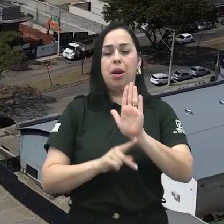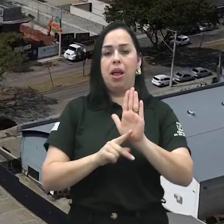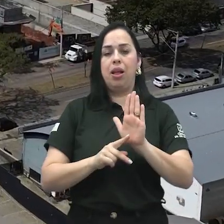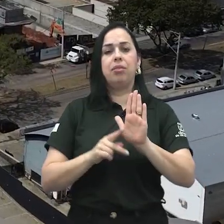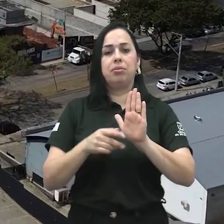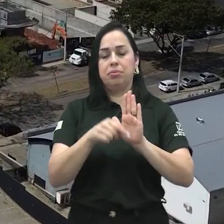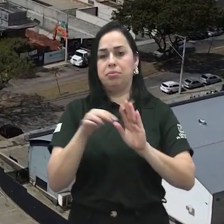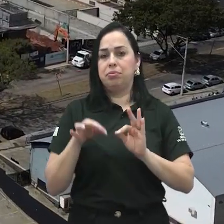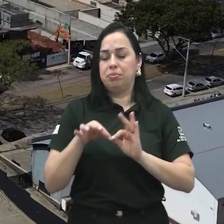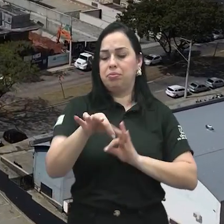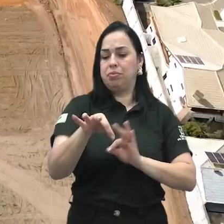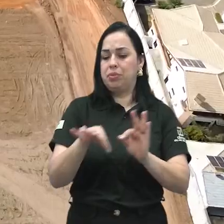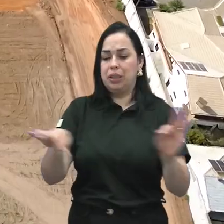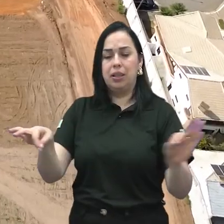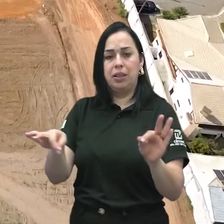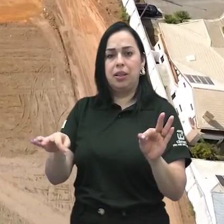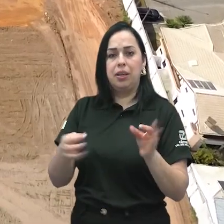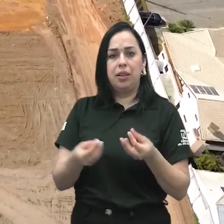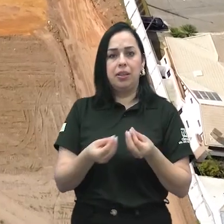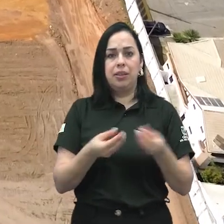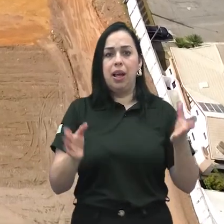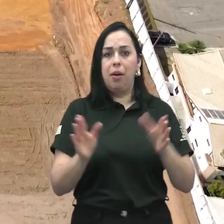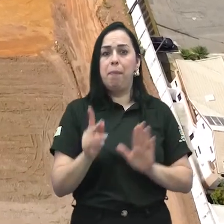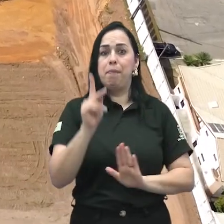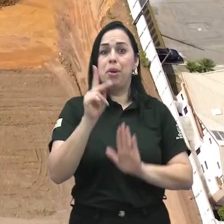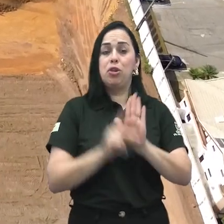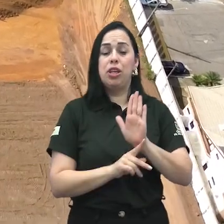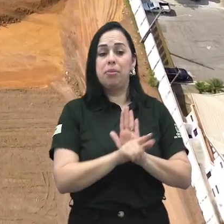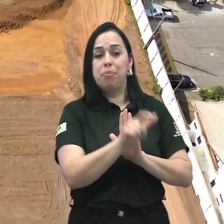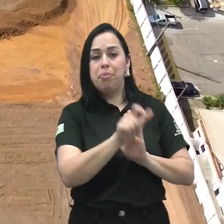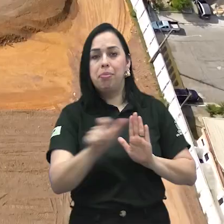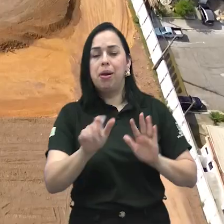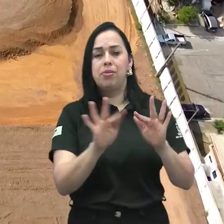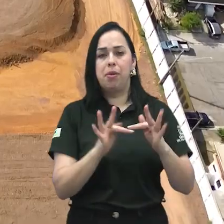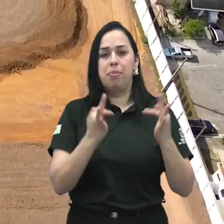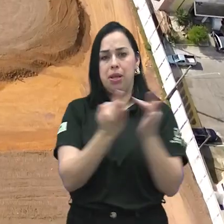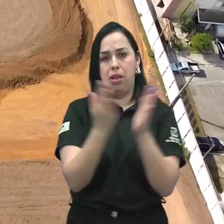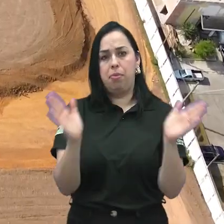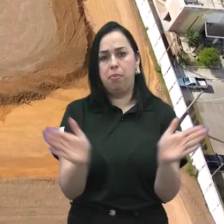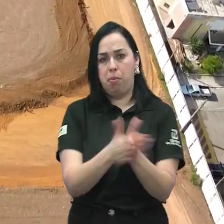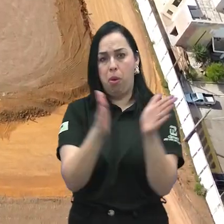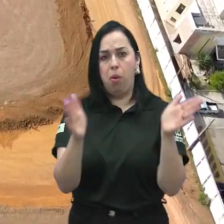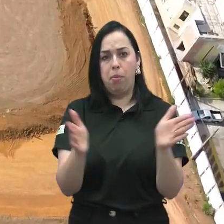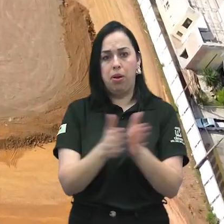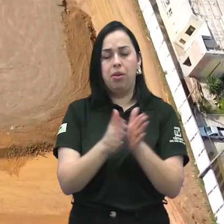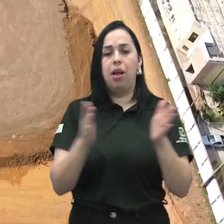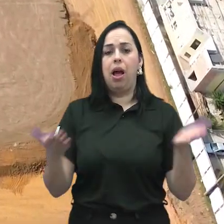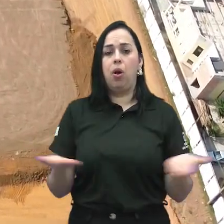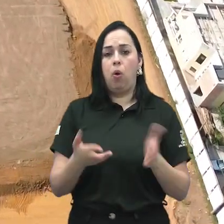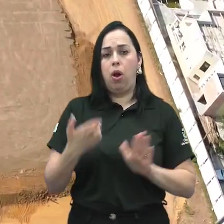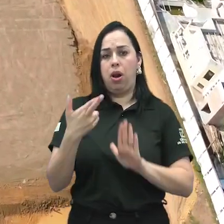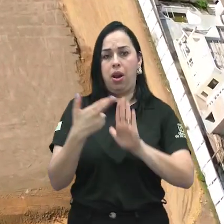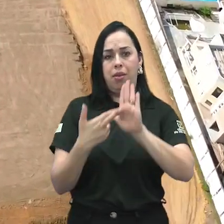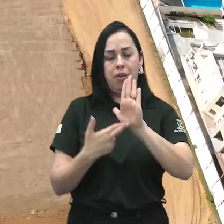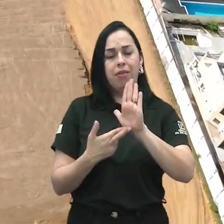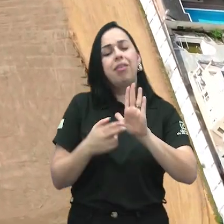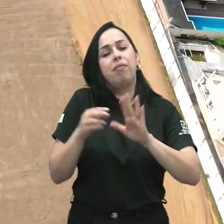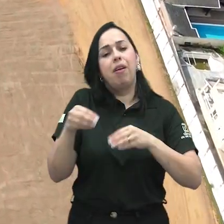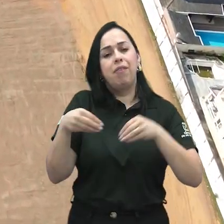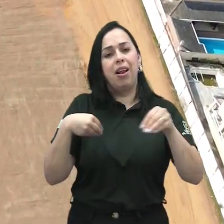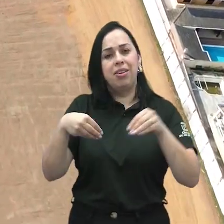programa Planta Popular, que oferece projetos para famílias de baixa renda, terá regras